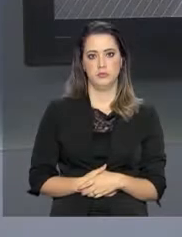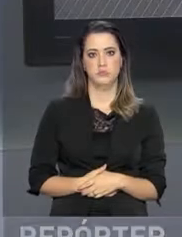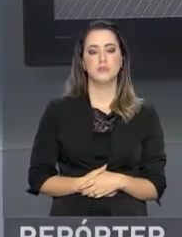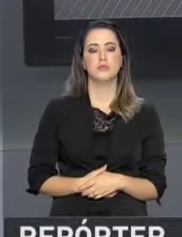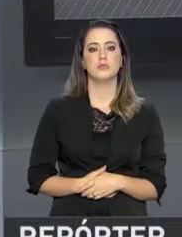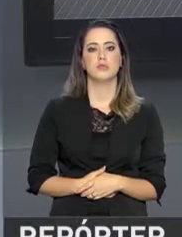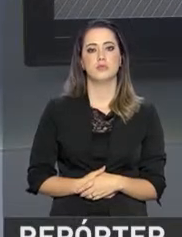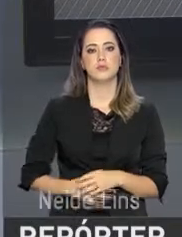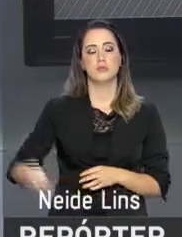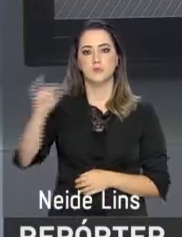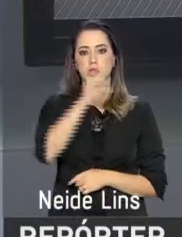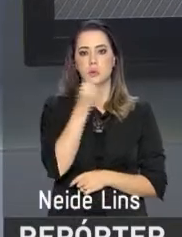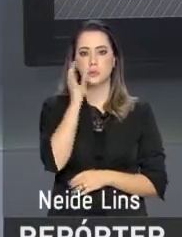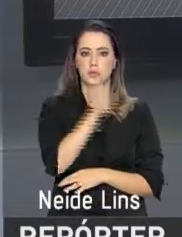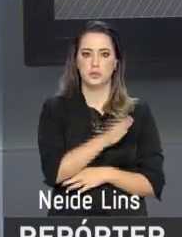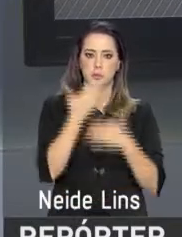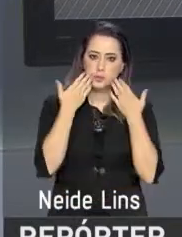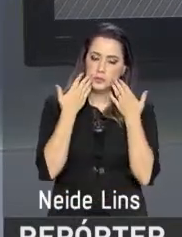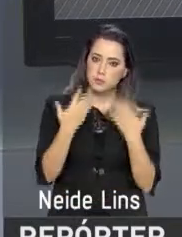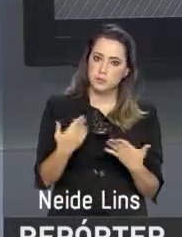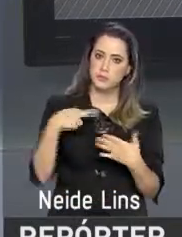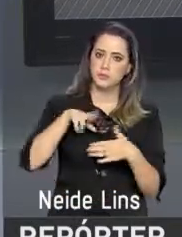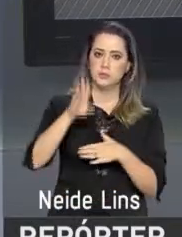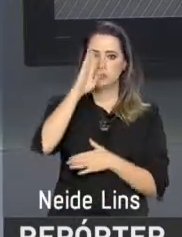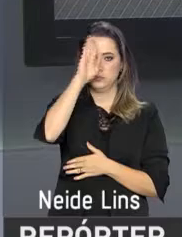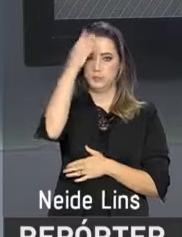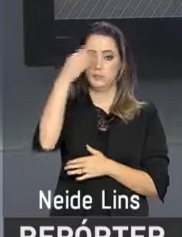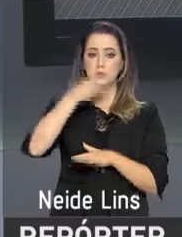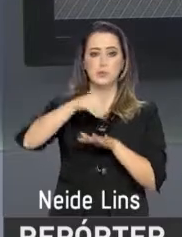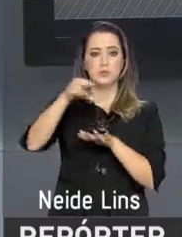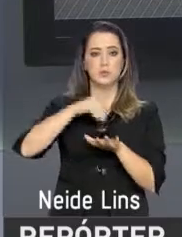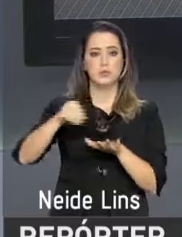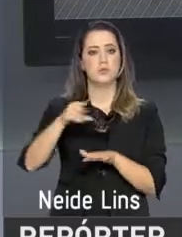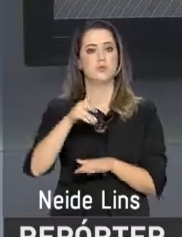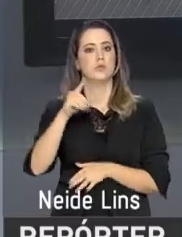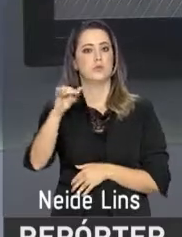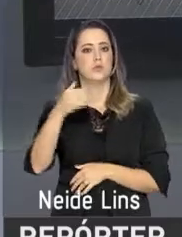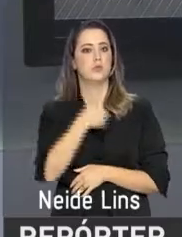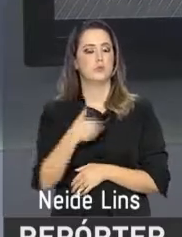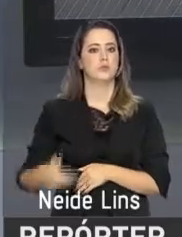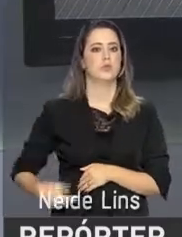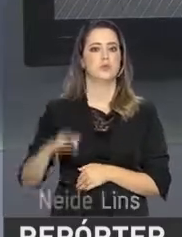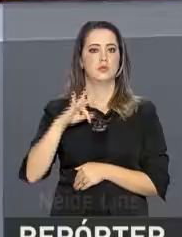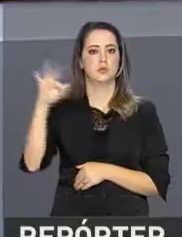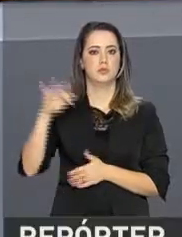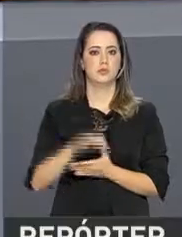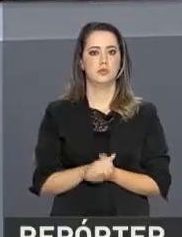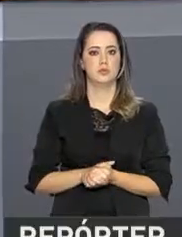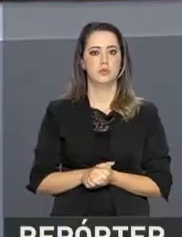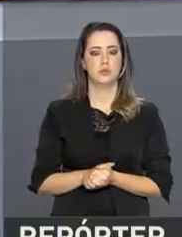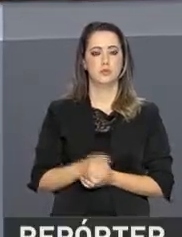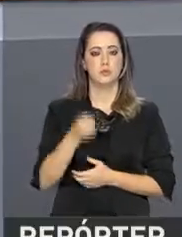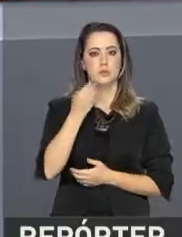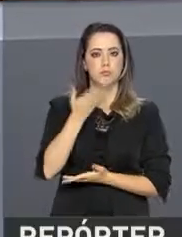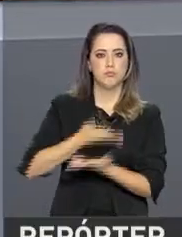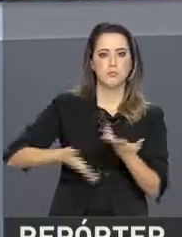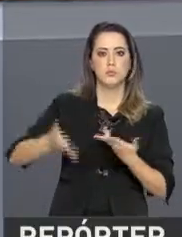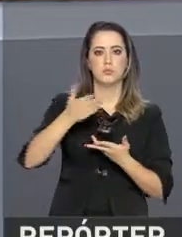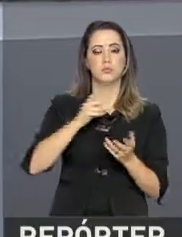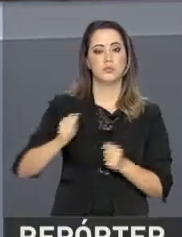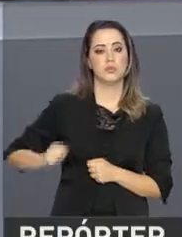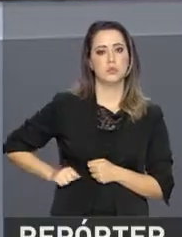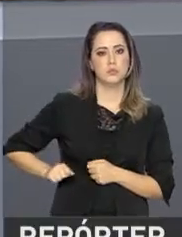olá boa tarde acompanha agora as principais notícias do dia o governo federal o bom relacionamento